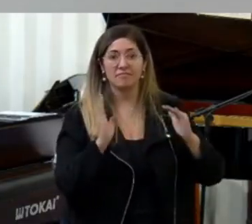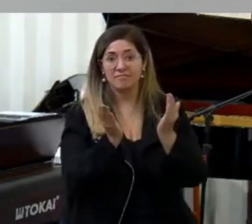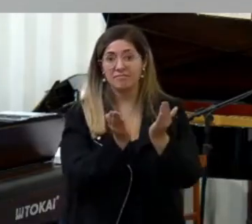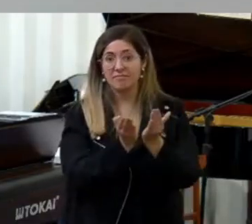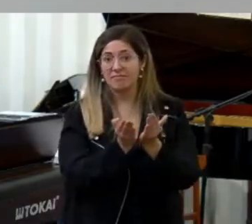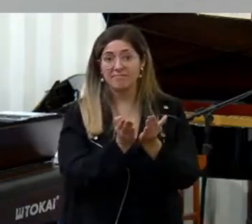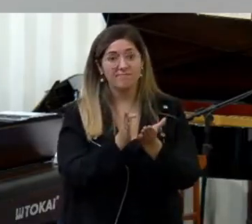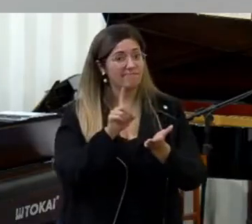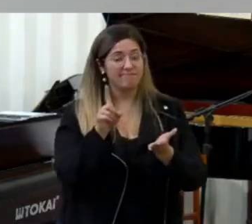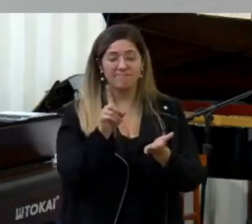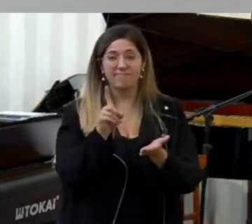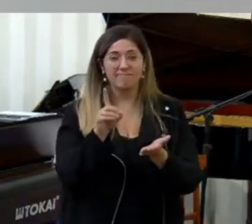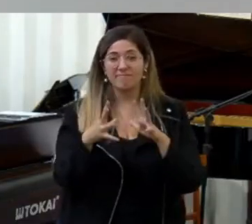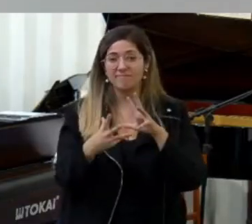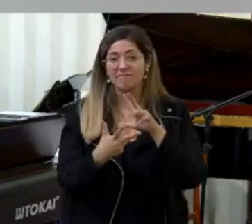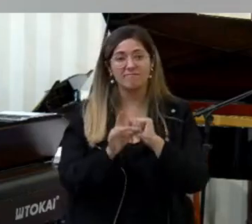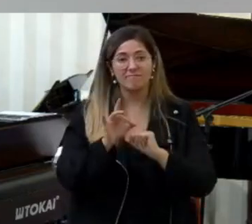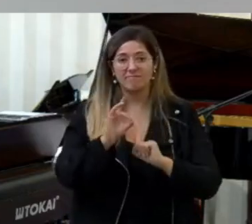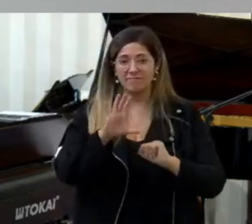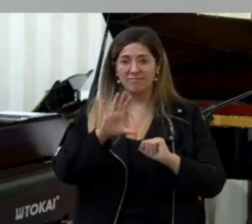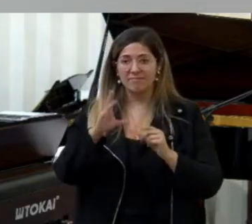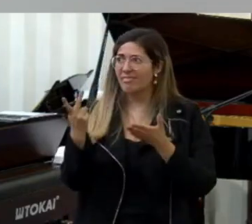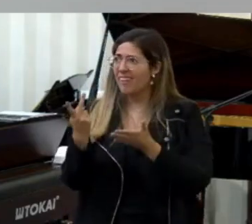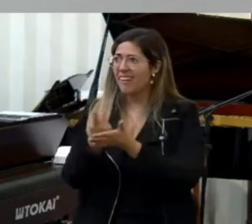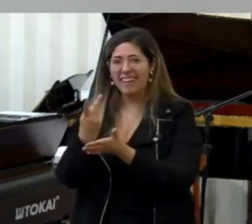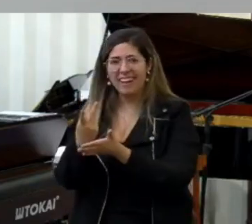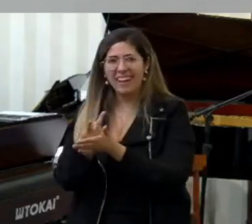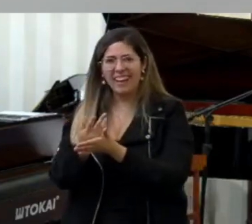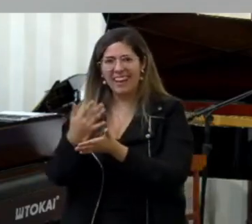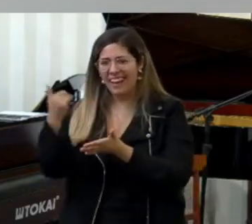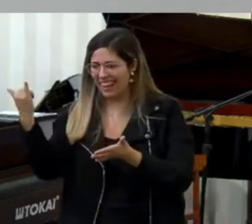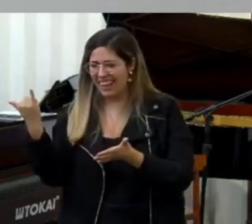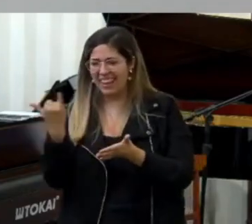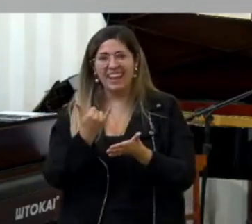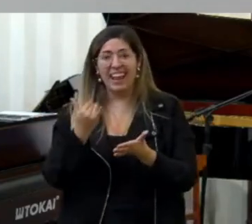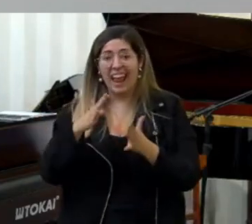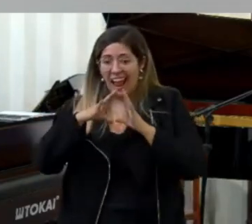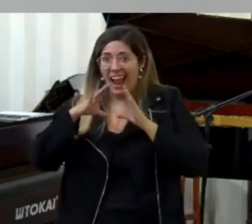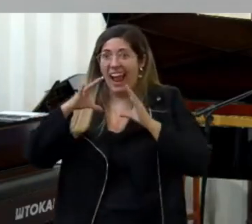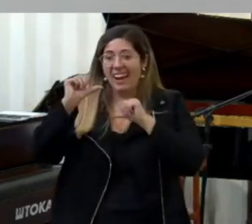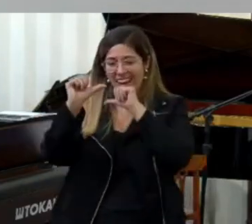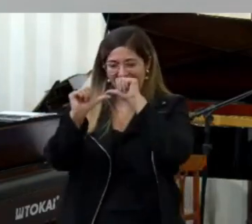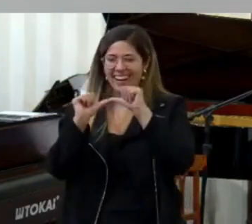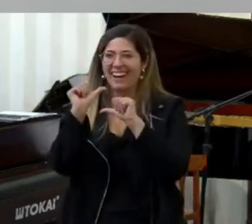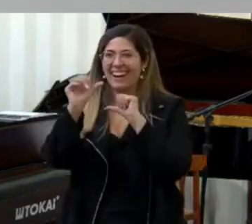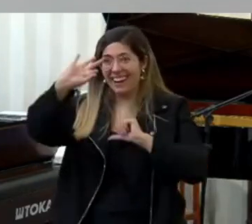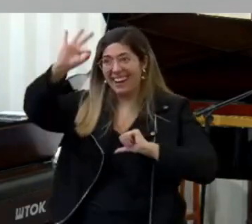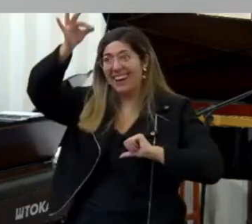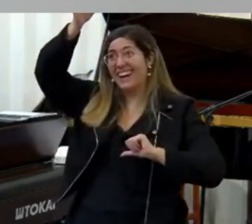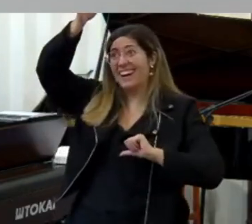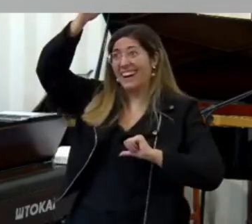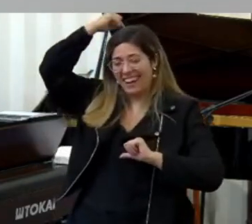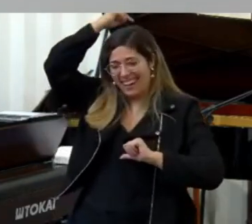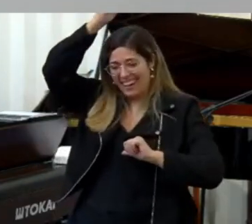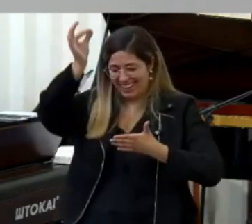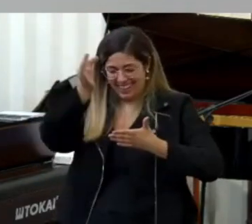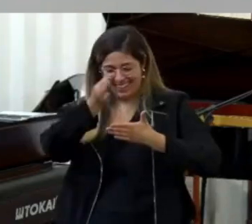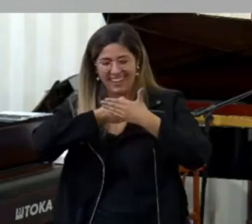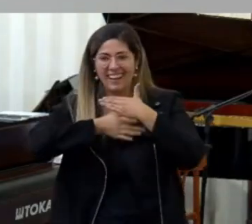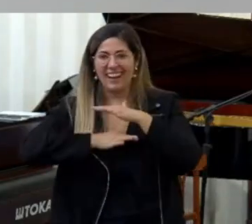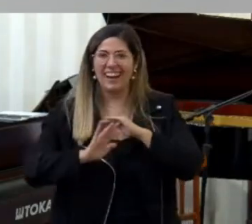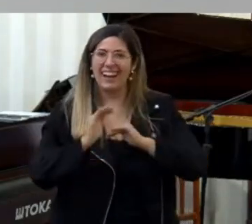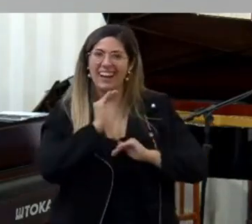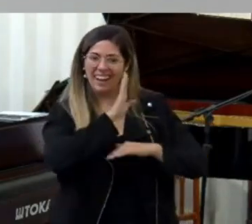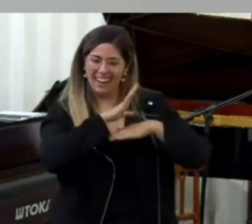Henry falou: o Senhor é a porção da minha alma regenerada, porque nela habita o Espírito e nela opera consolo e